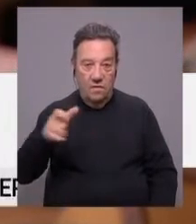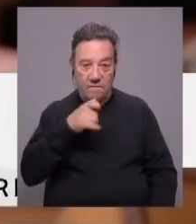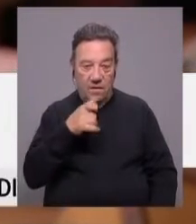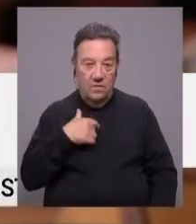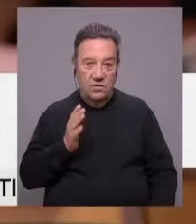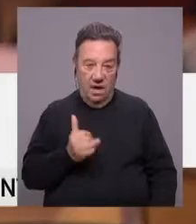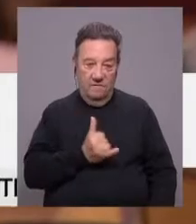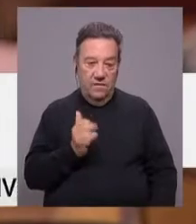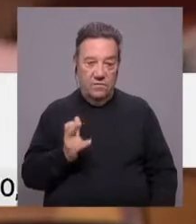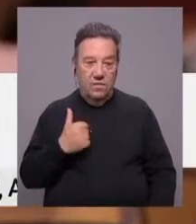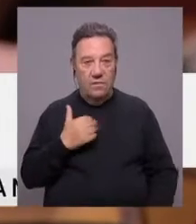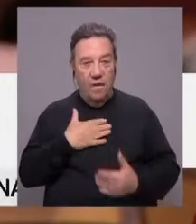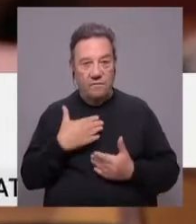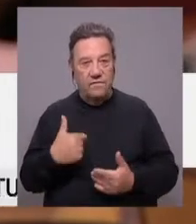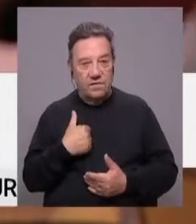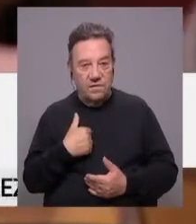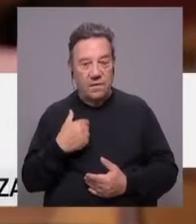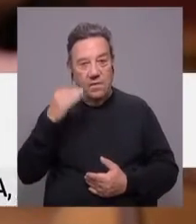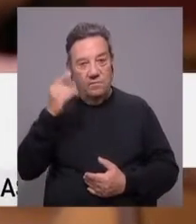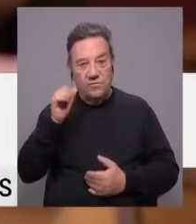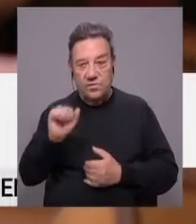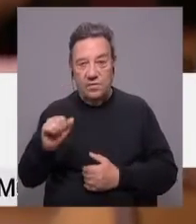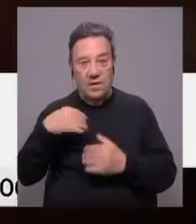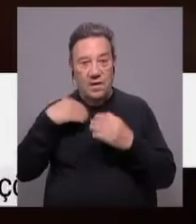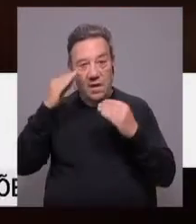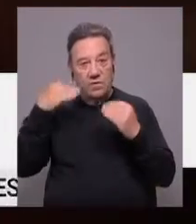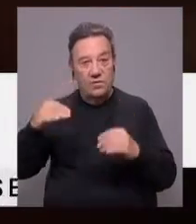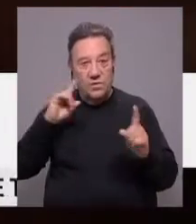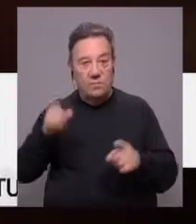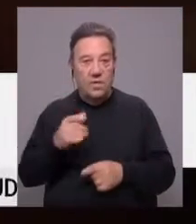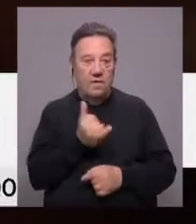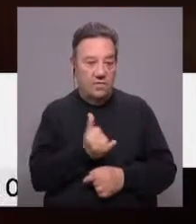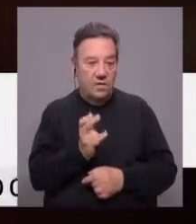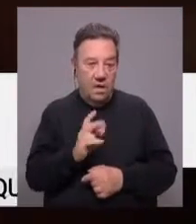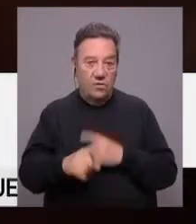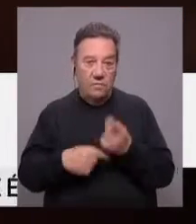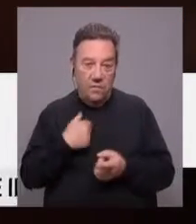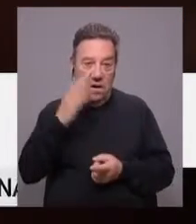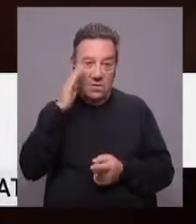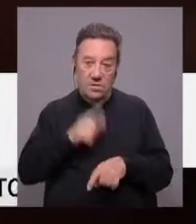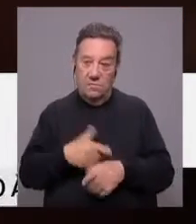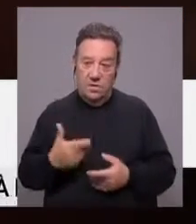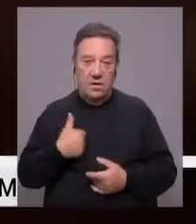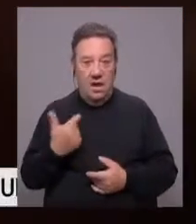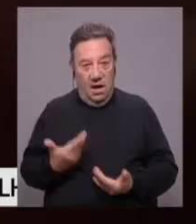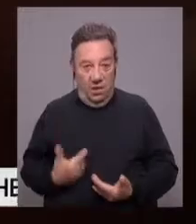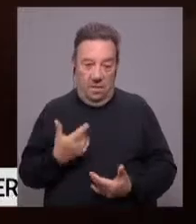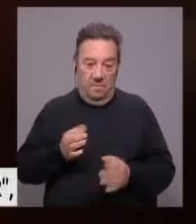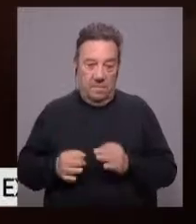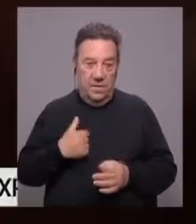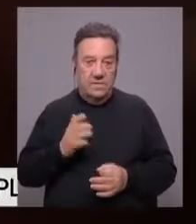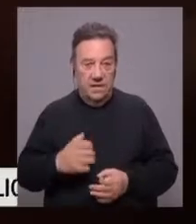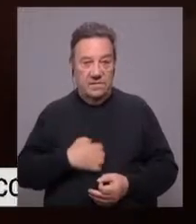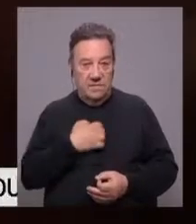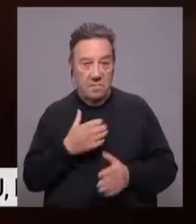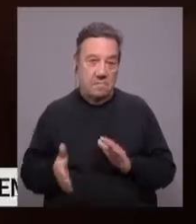22 anos, ofereci-me para ser professor deles de educação musical. 22 anos depois, eu acho que neste momento estou preparado, já me sinto